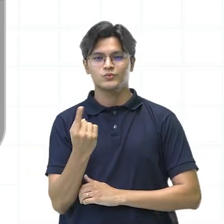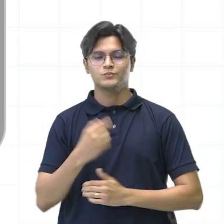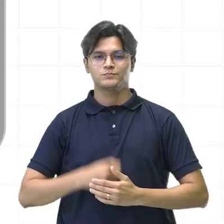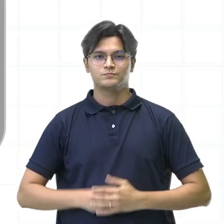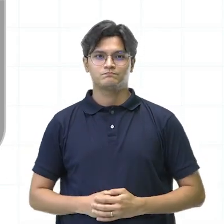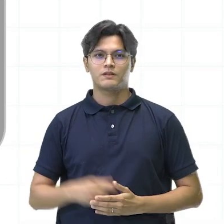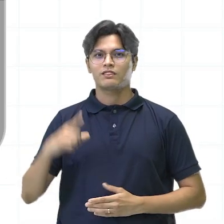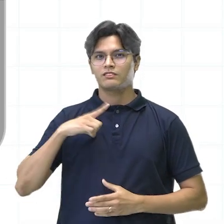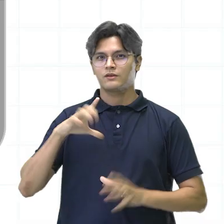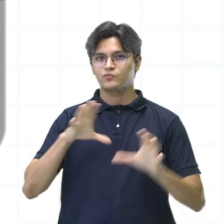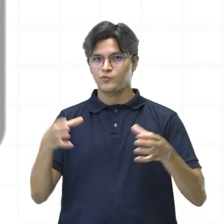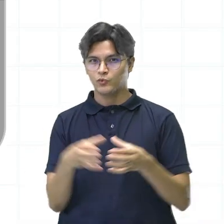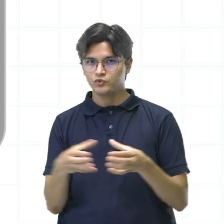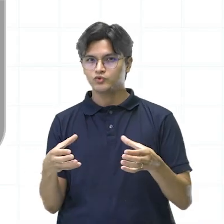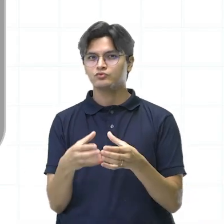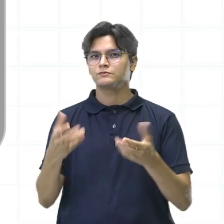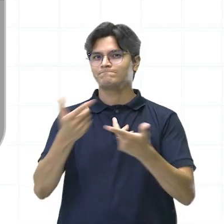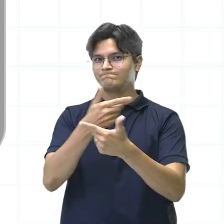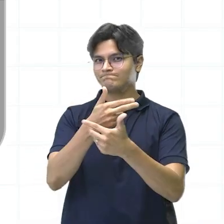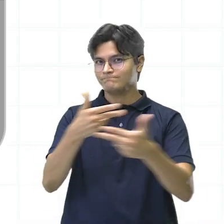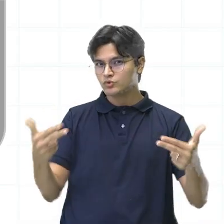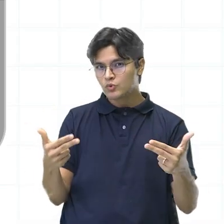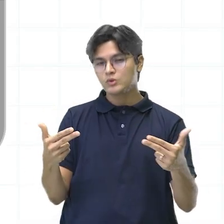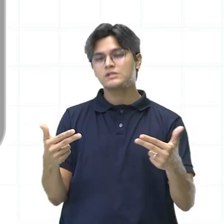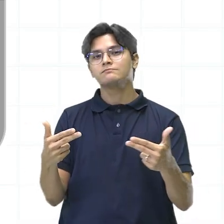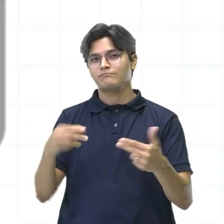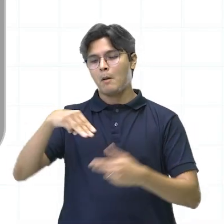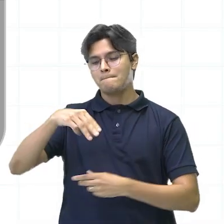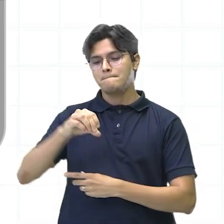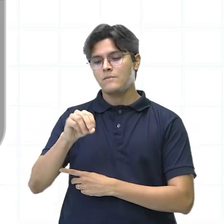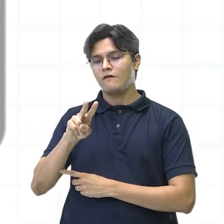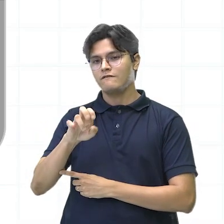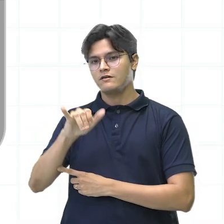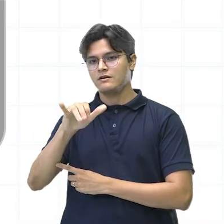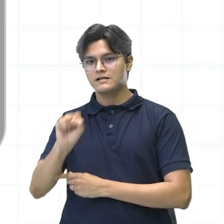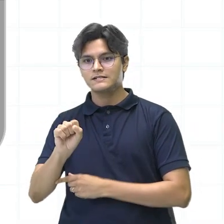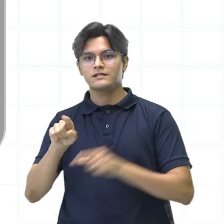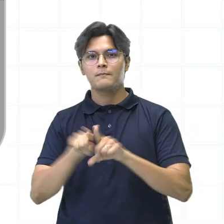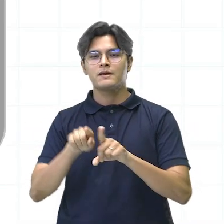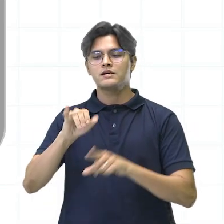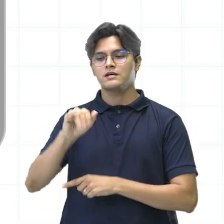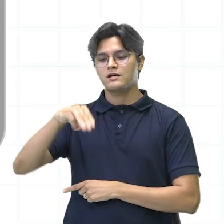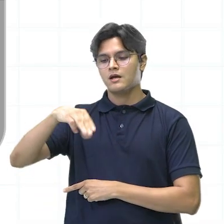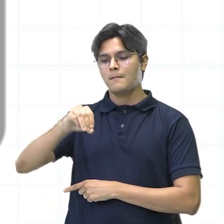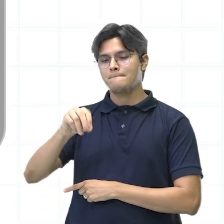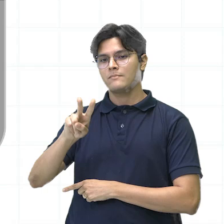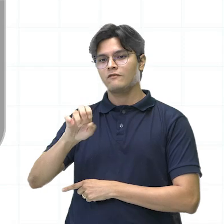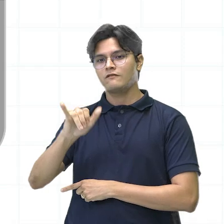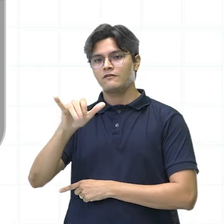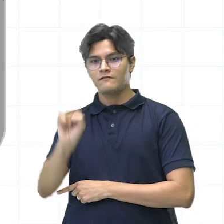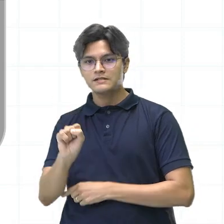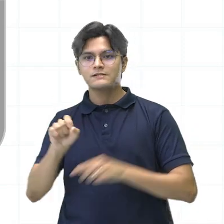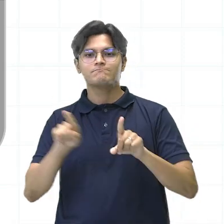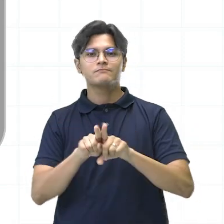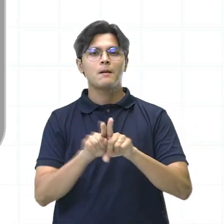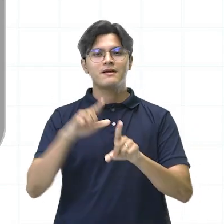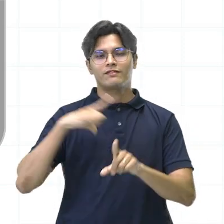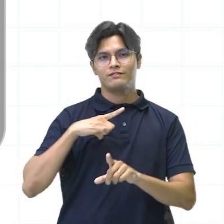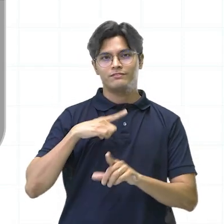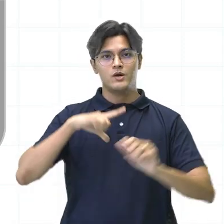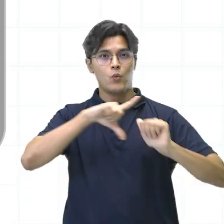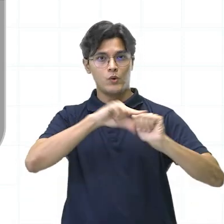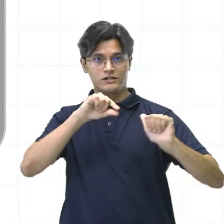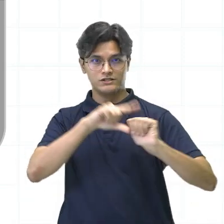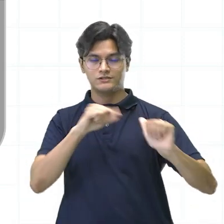esse conjunto de bens móveis e imóveis. Logo, nós temos também o artigo 134, que vai